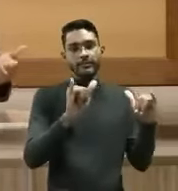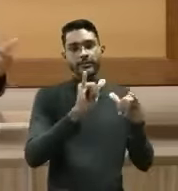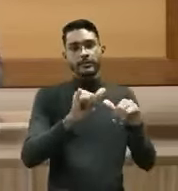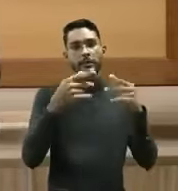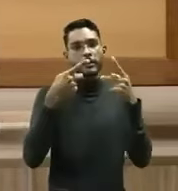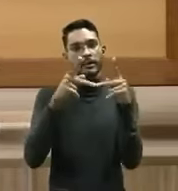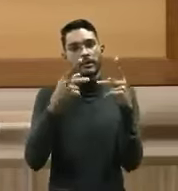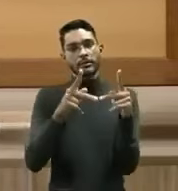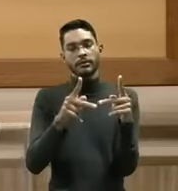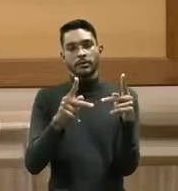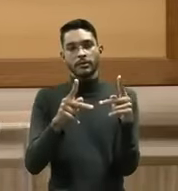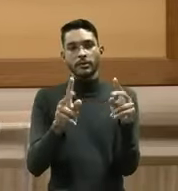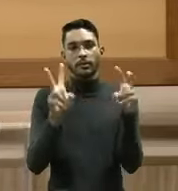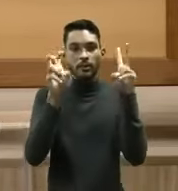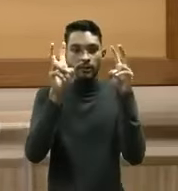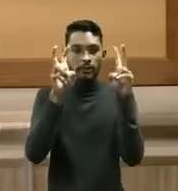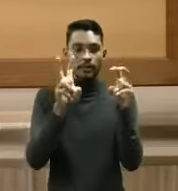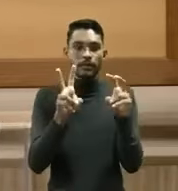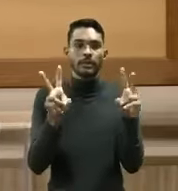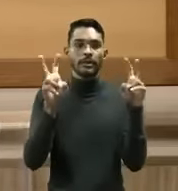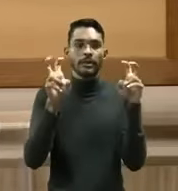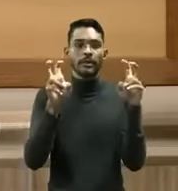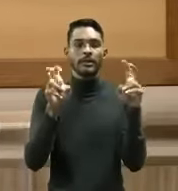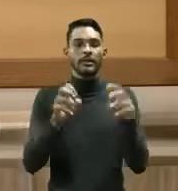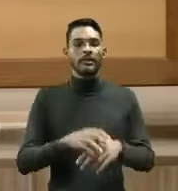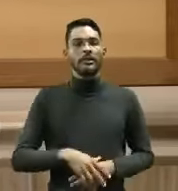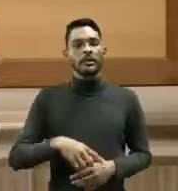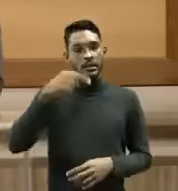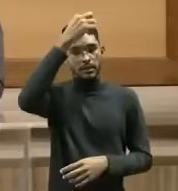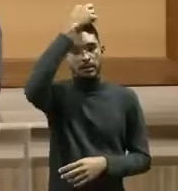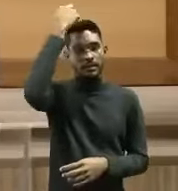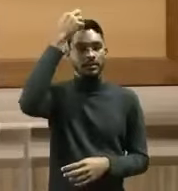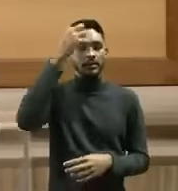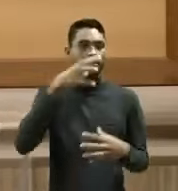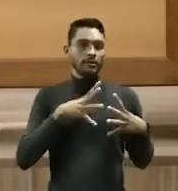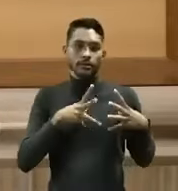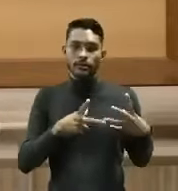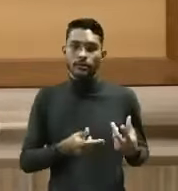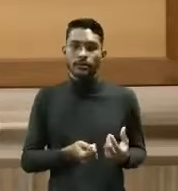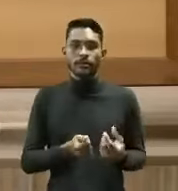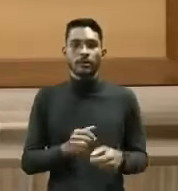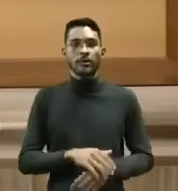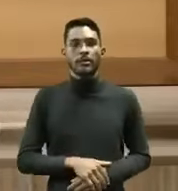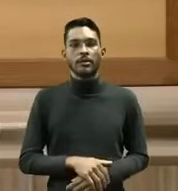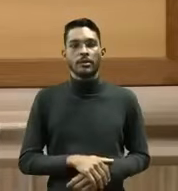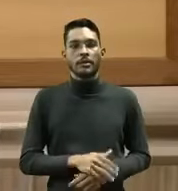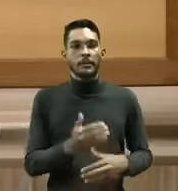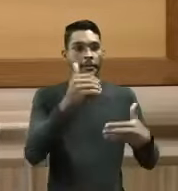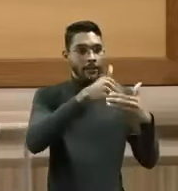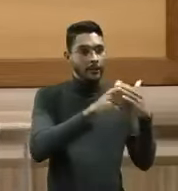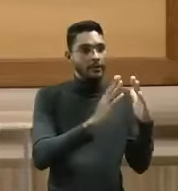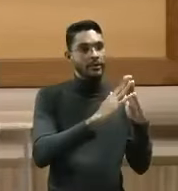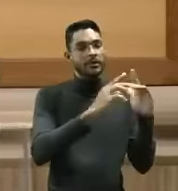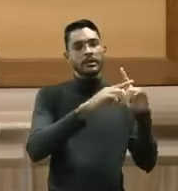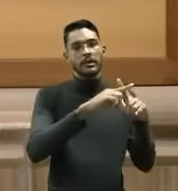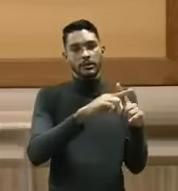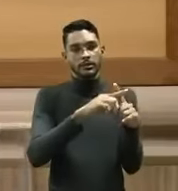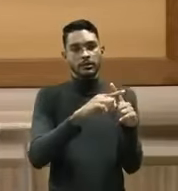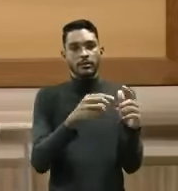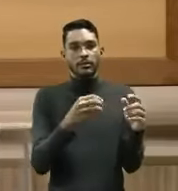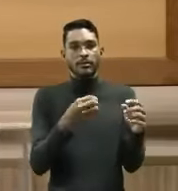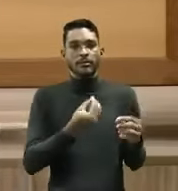zelo espiritual nela os jovens fazem o que querem nelas as pessoas podem andar do jeito que querem cada